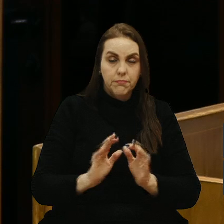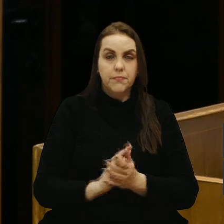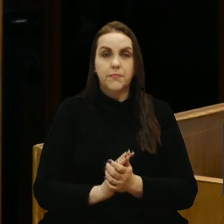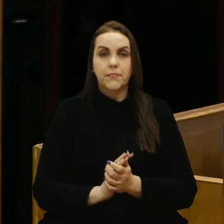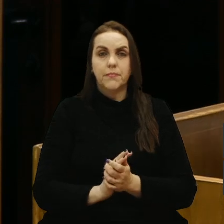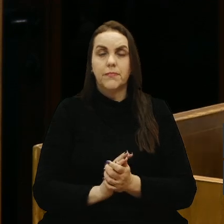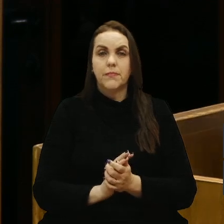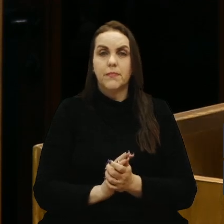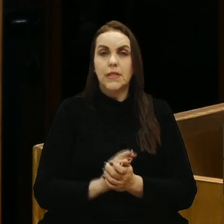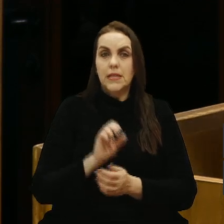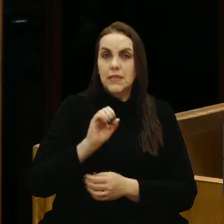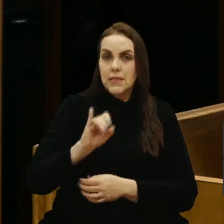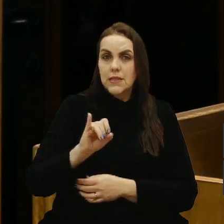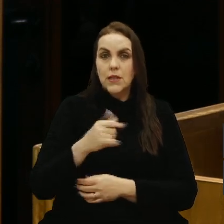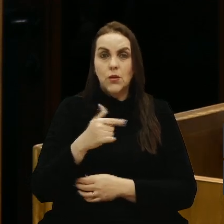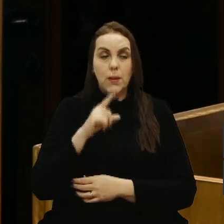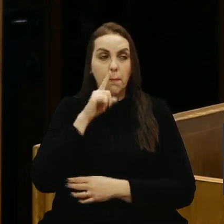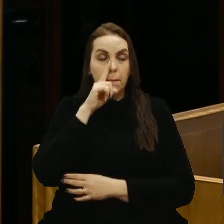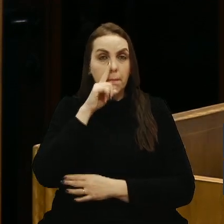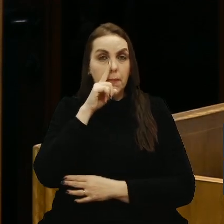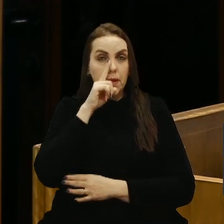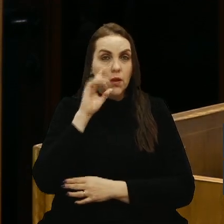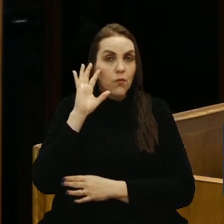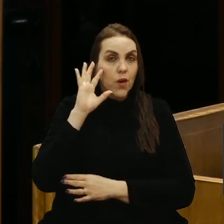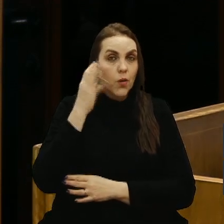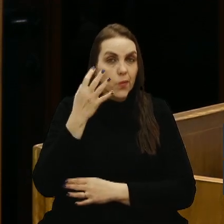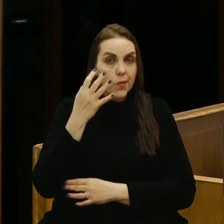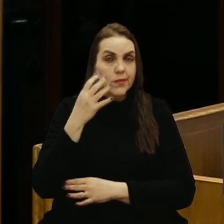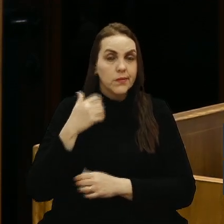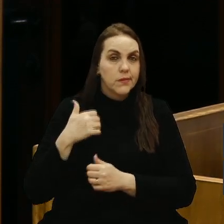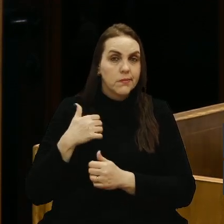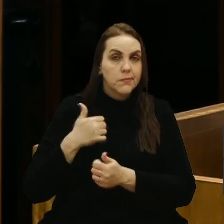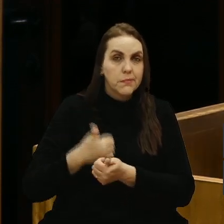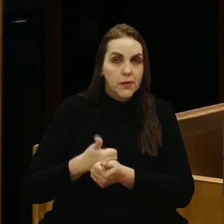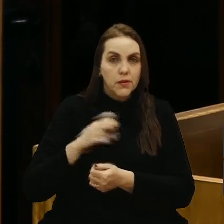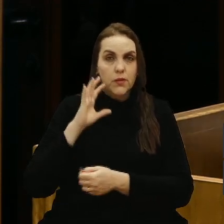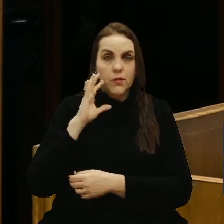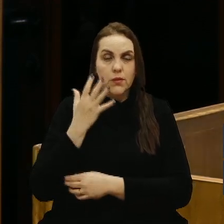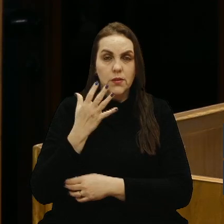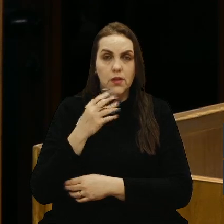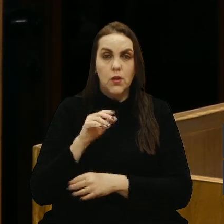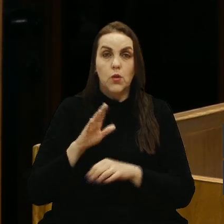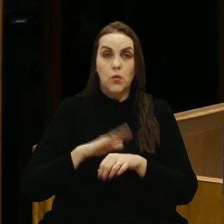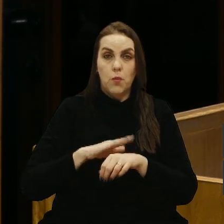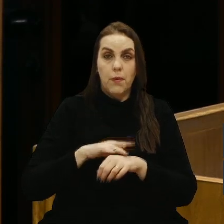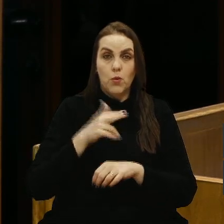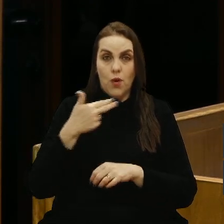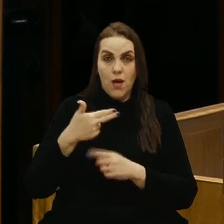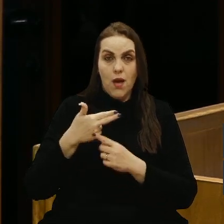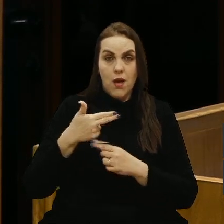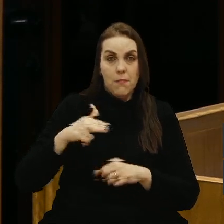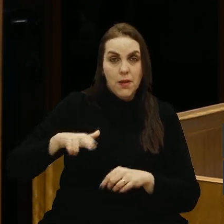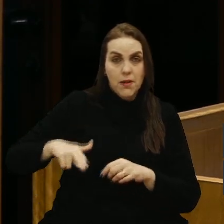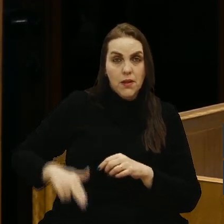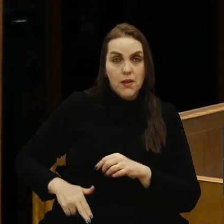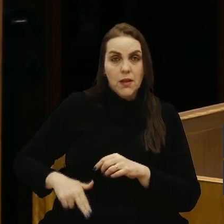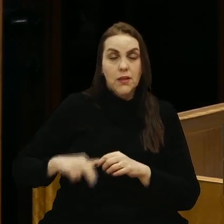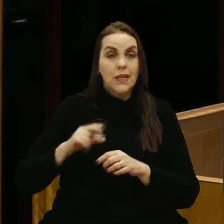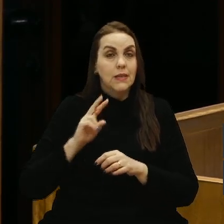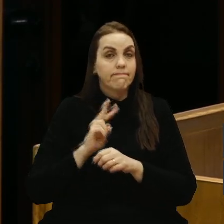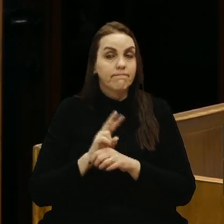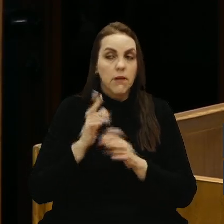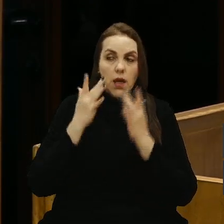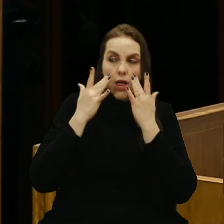não estão com perigo eminente, porque quando você está portando um armamento, você tem que